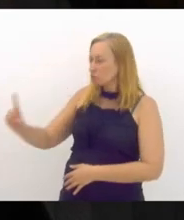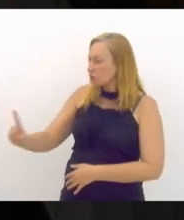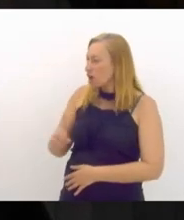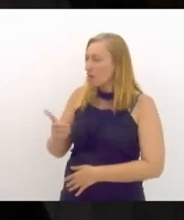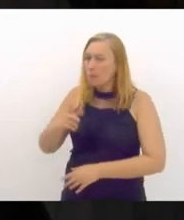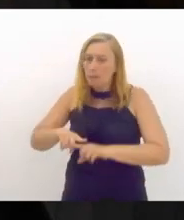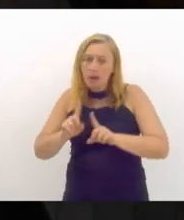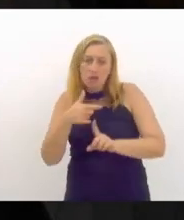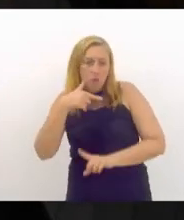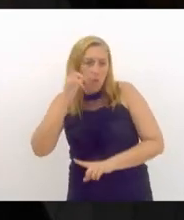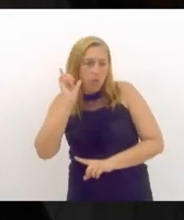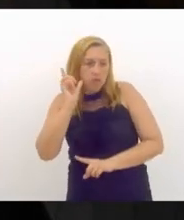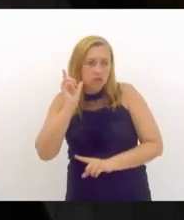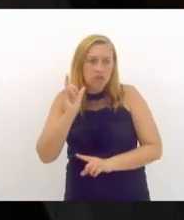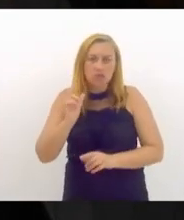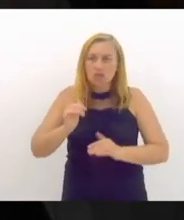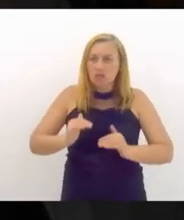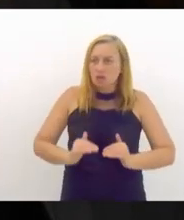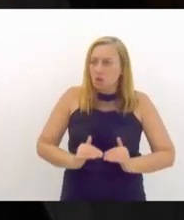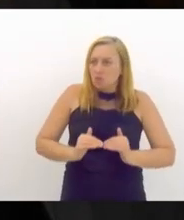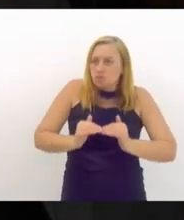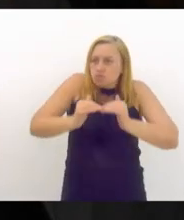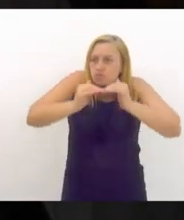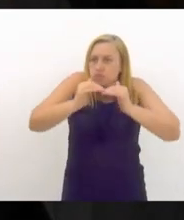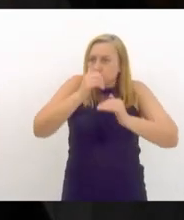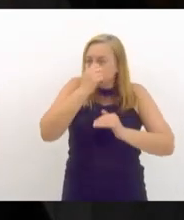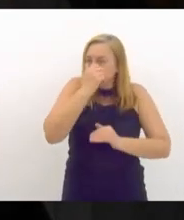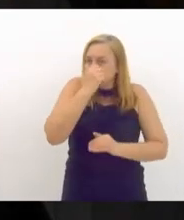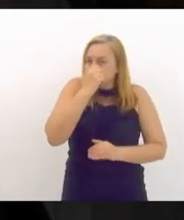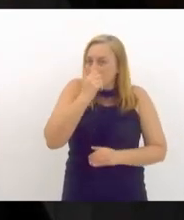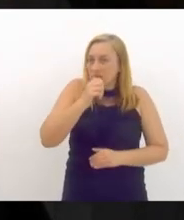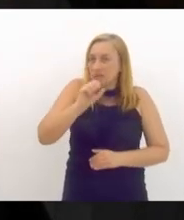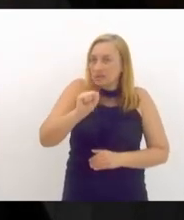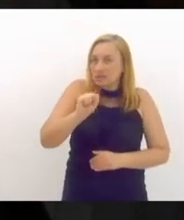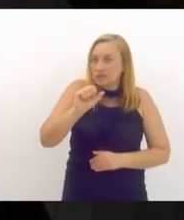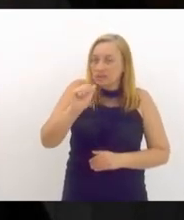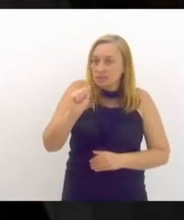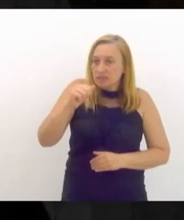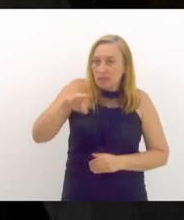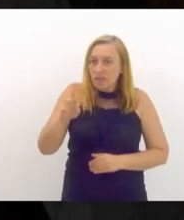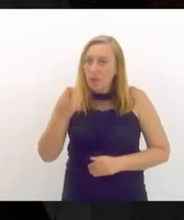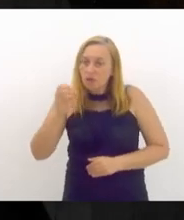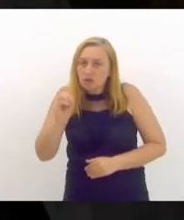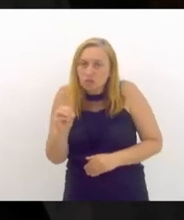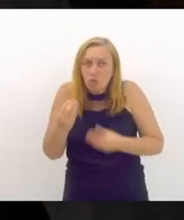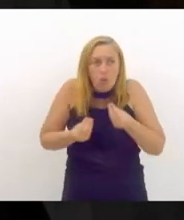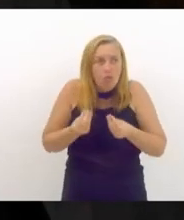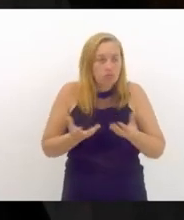ontem encheu o sambódromo. Como é que pode? Ué,